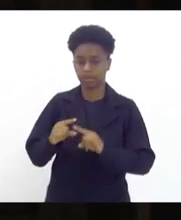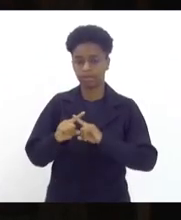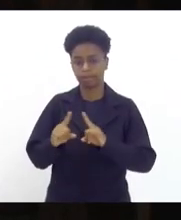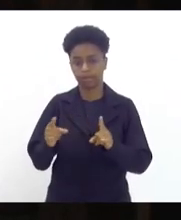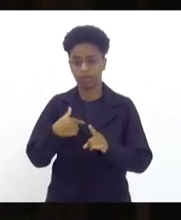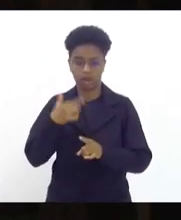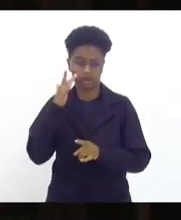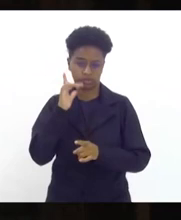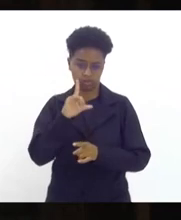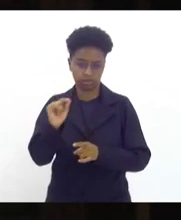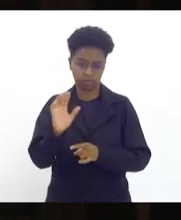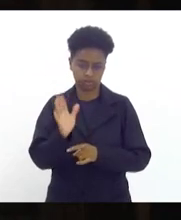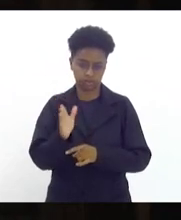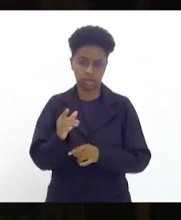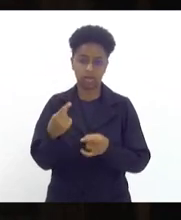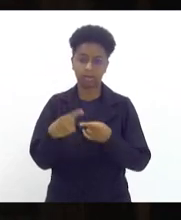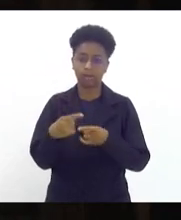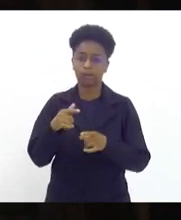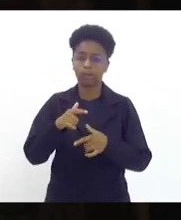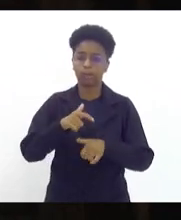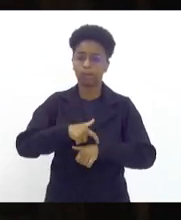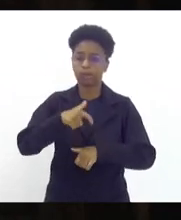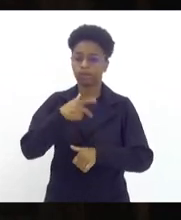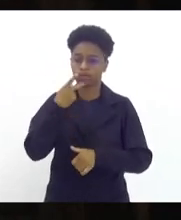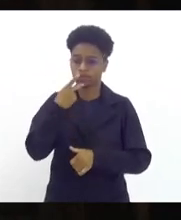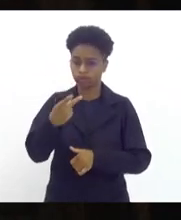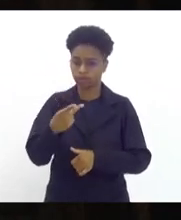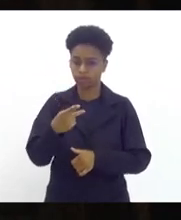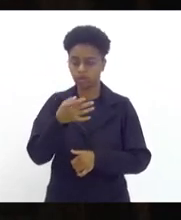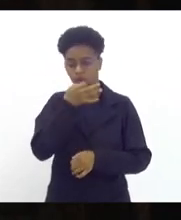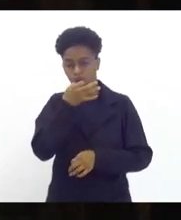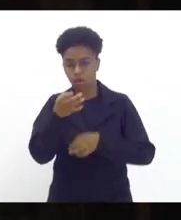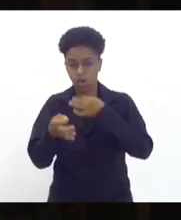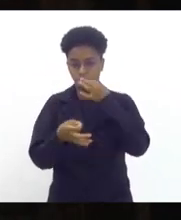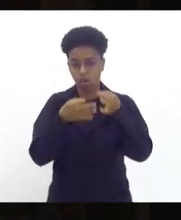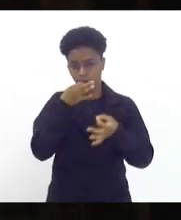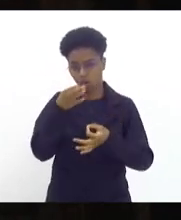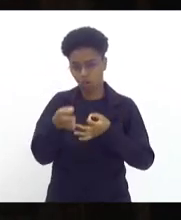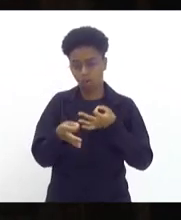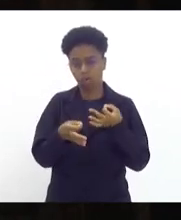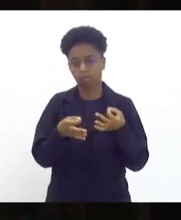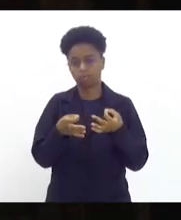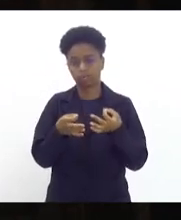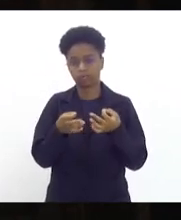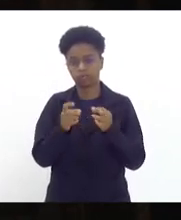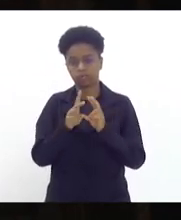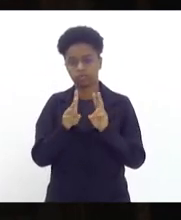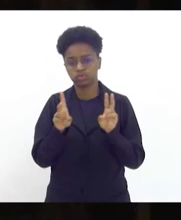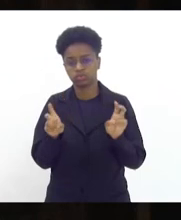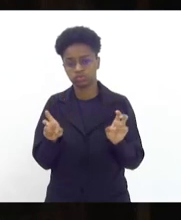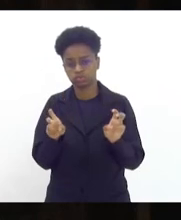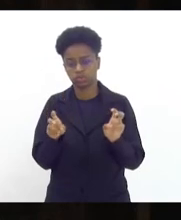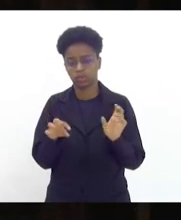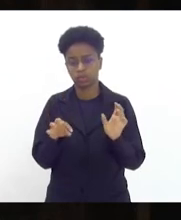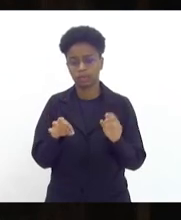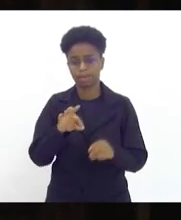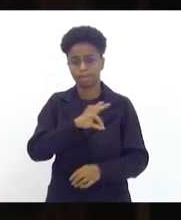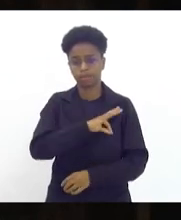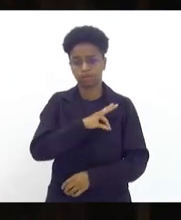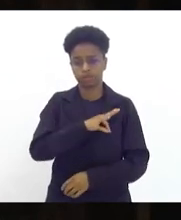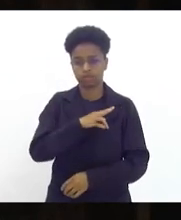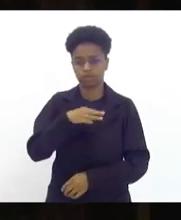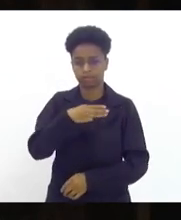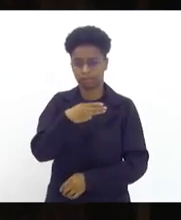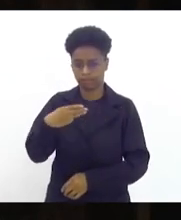um na sua fala ele ele fez um comentário a respeito do policial militar